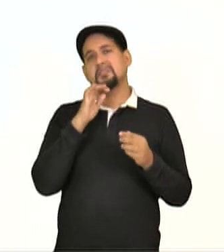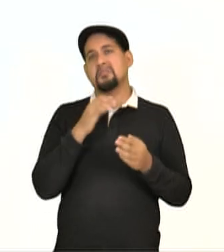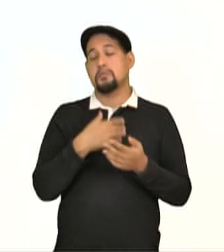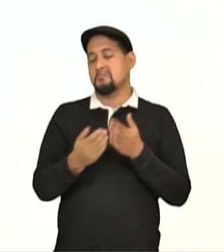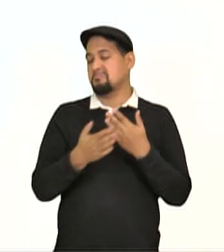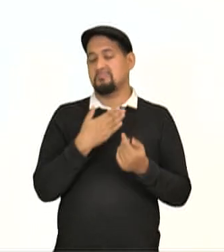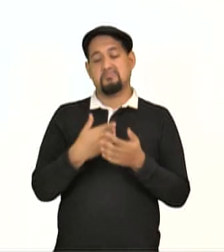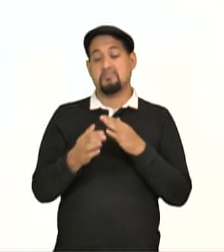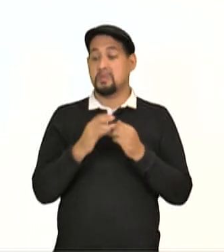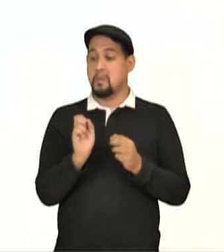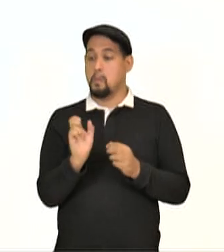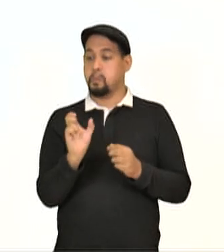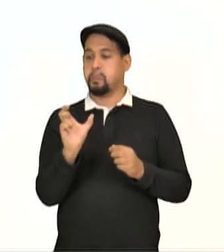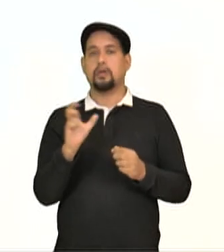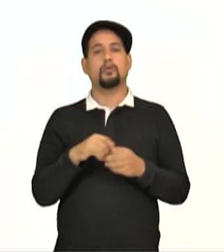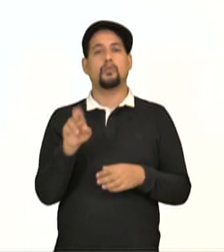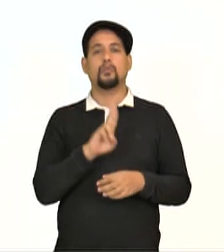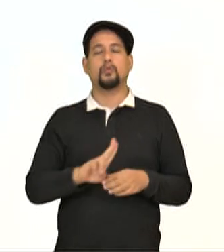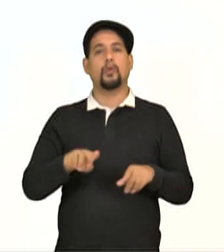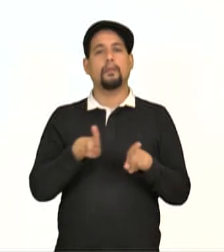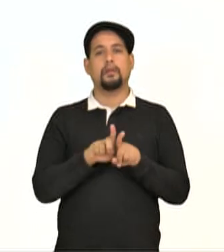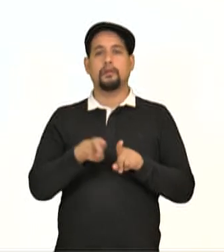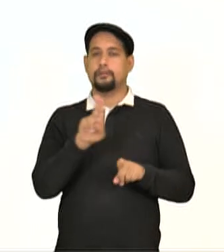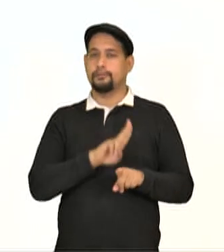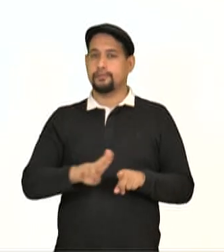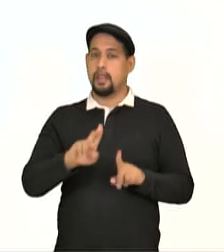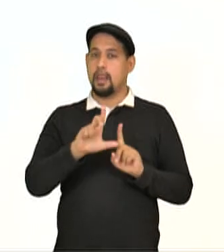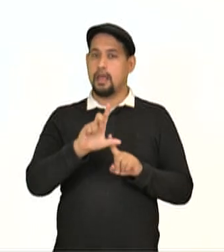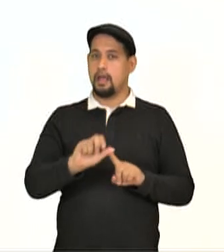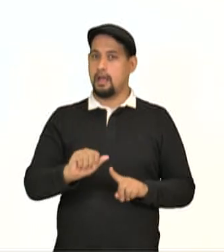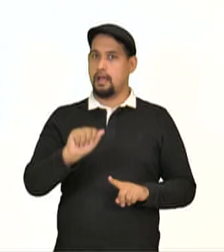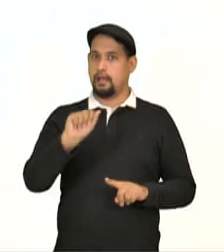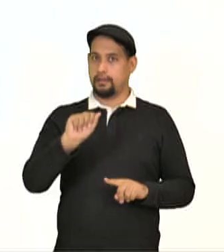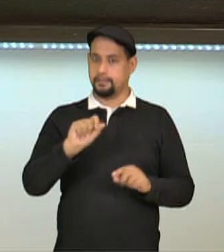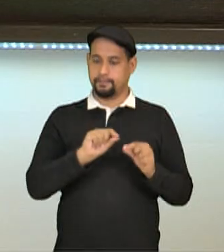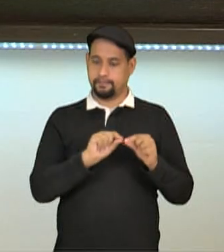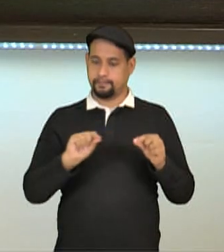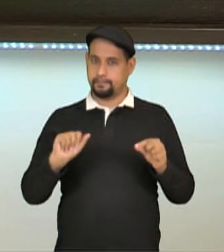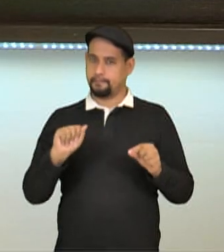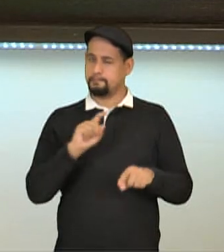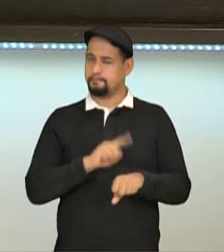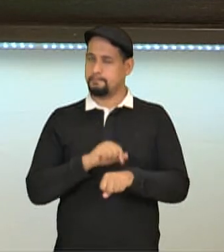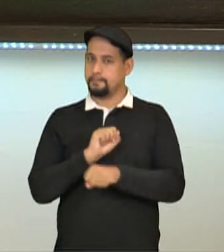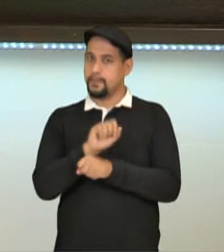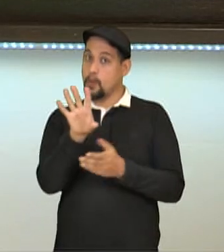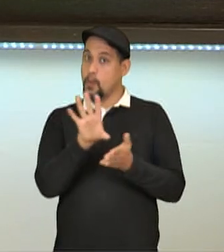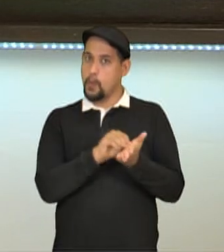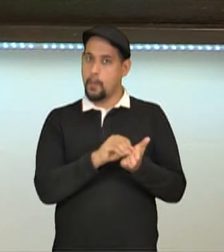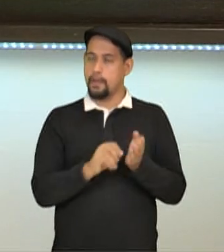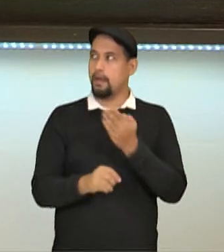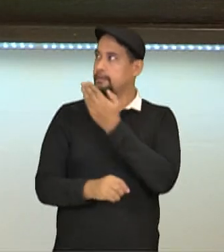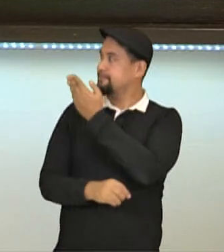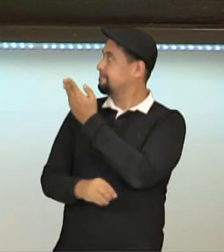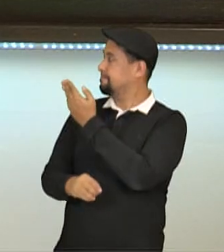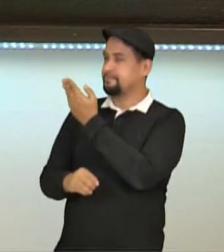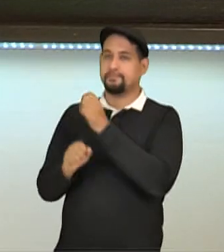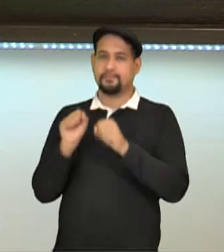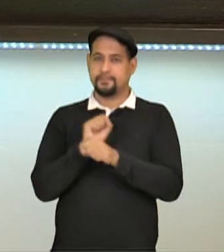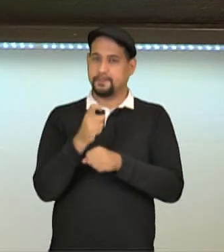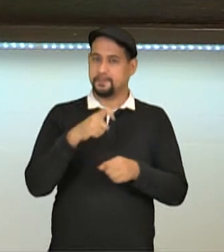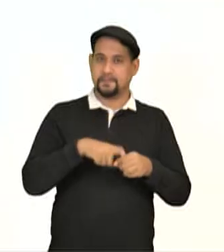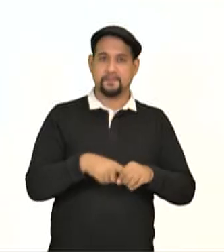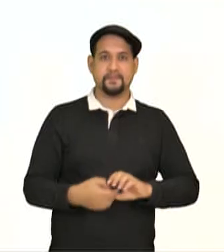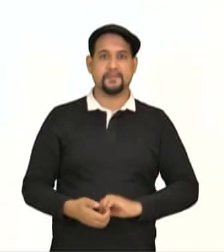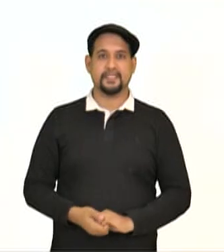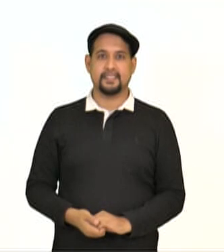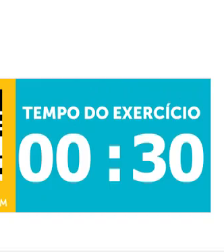e a nomeação dele é usando a letra maiúscula do nosso alfabeto, ok? Tempo para vocês copiarem esse slide aí no caderno e a gente já